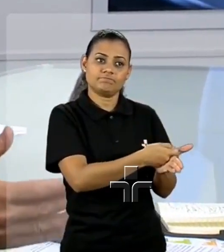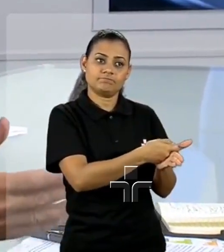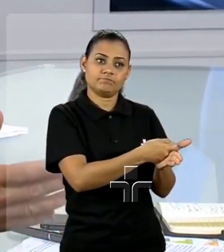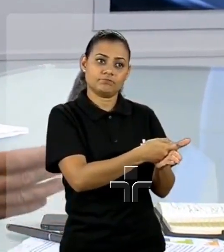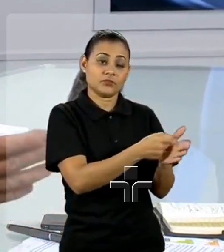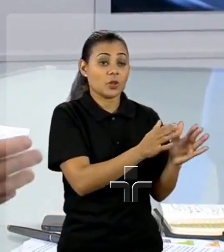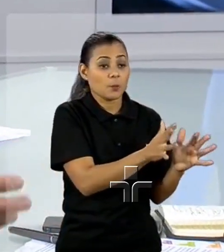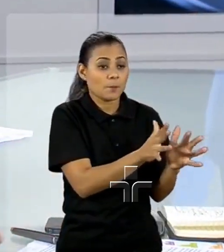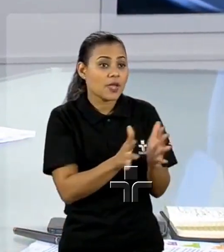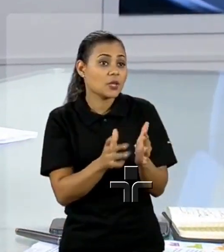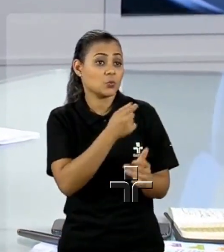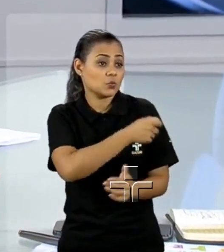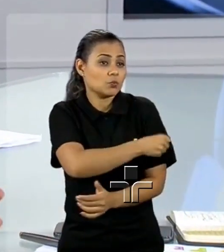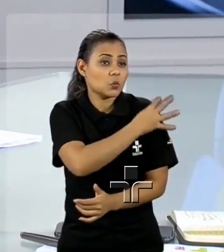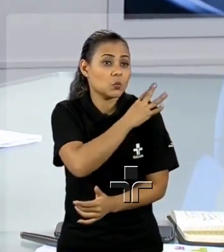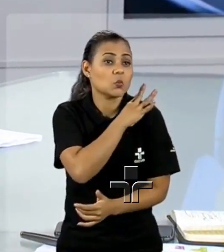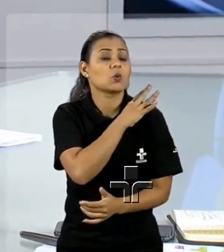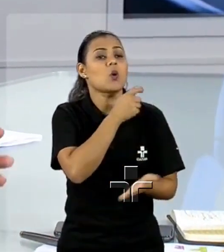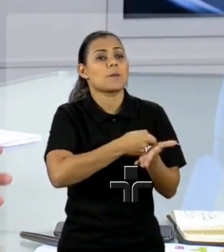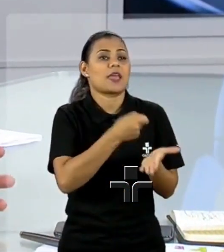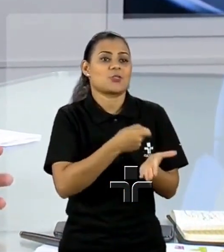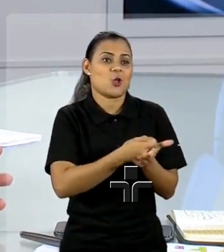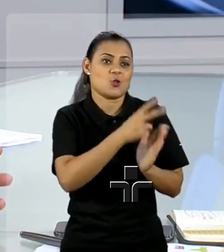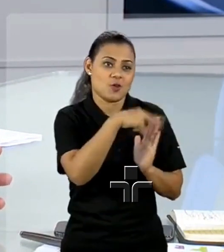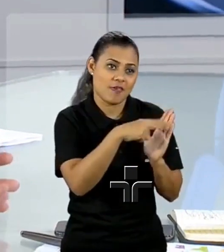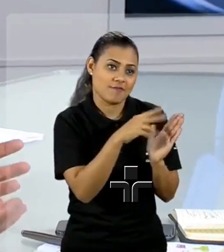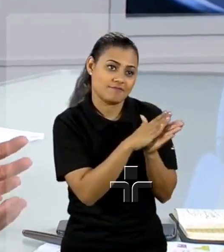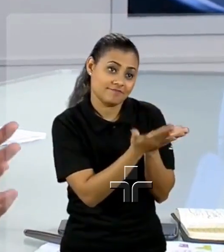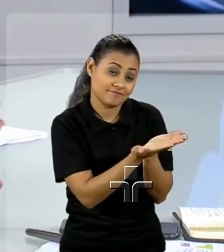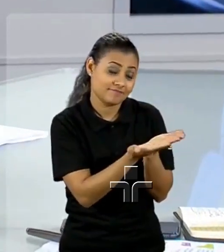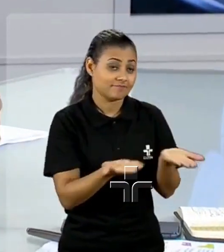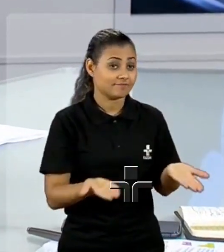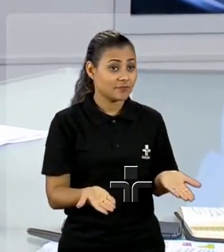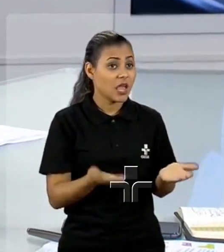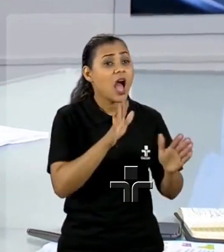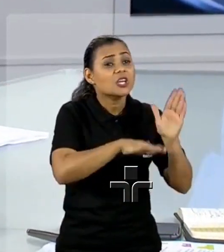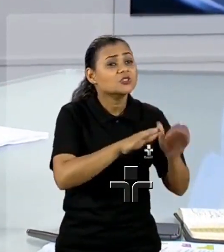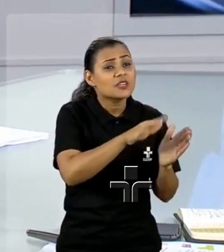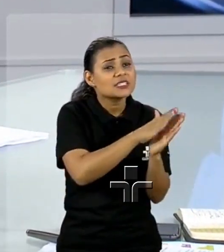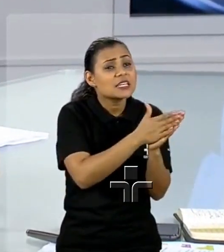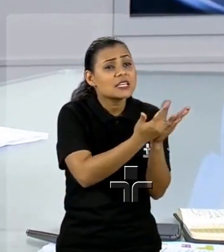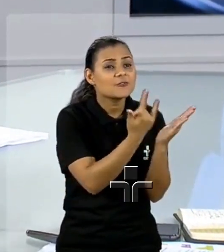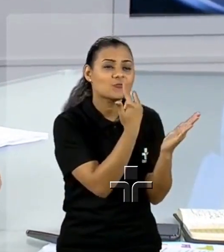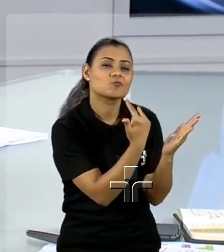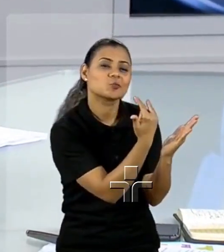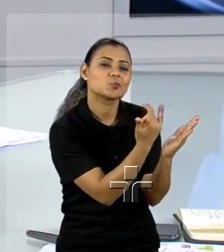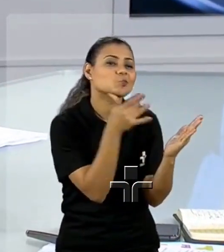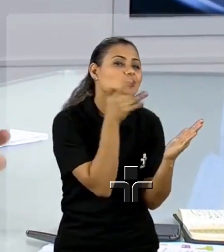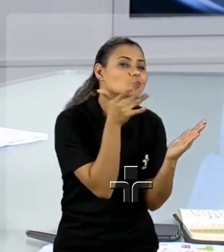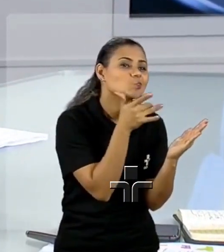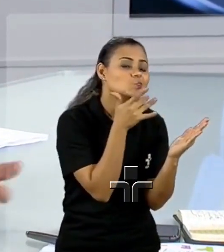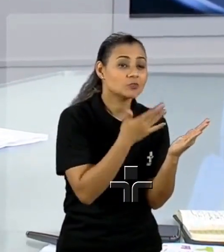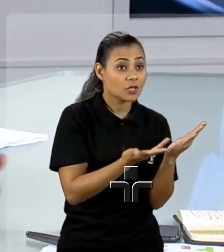formativo. Talvez escolher livros, né, que sejam mais atrativos, até que a pessoa